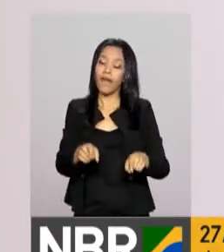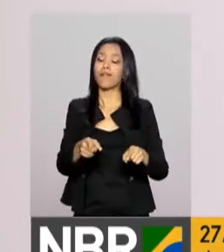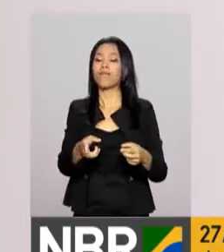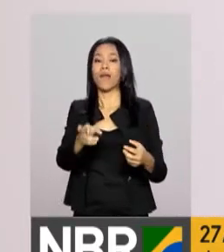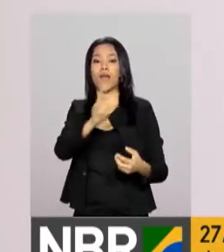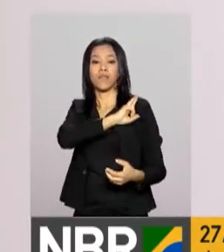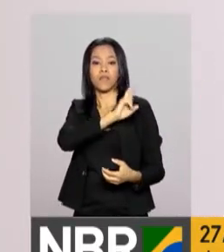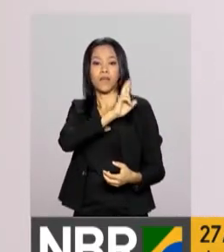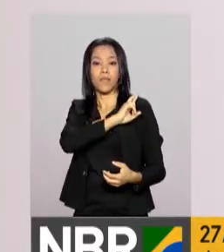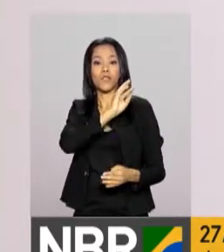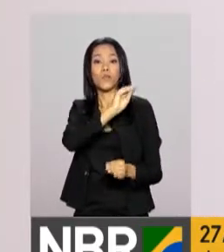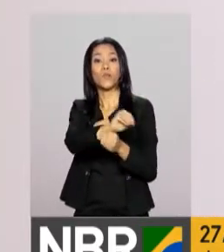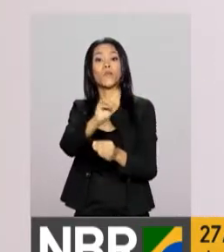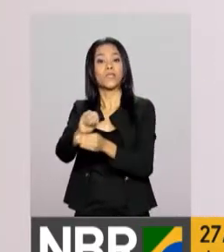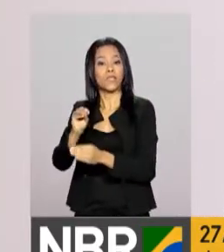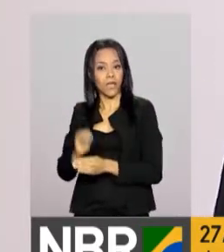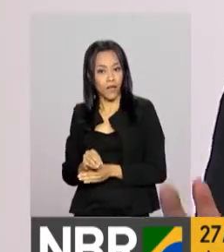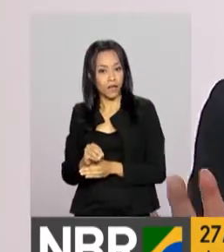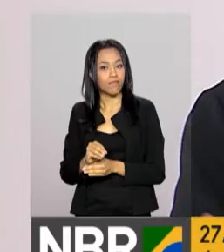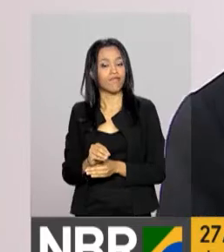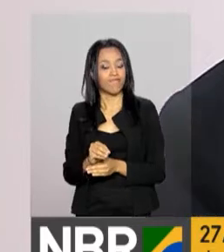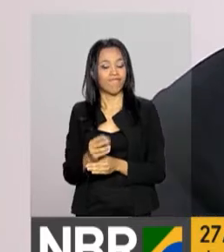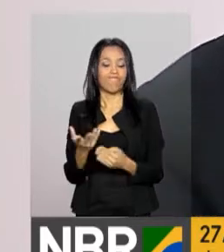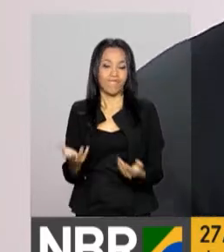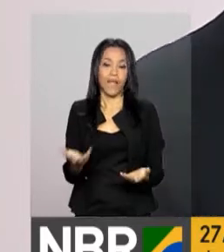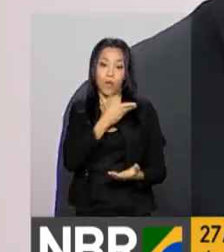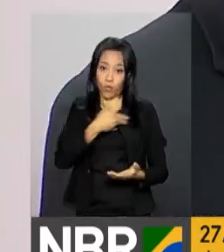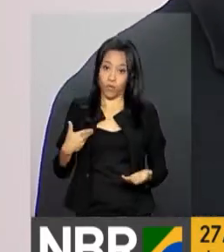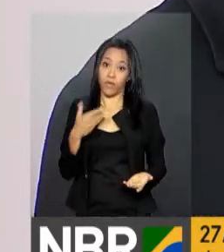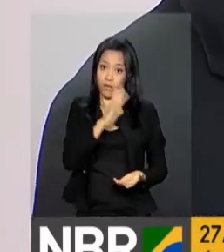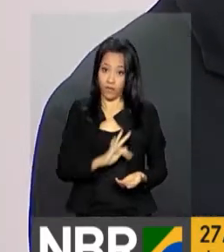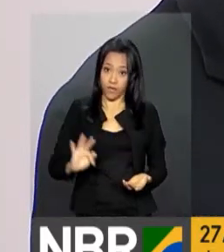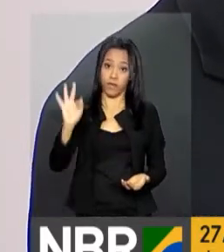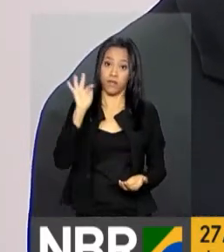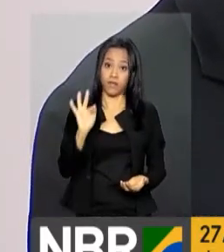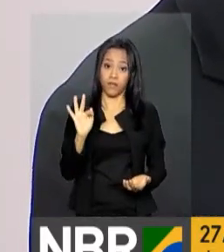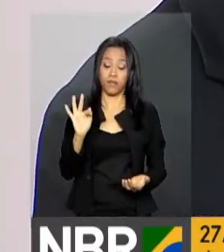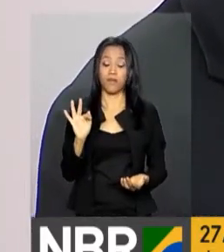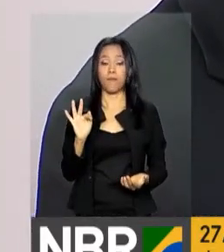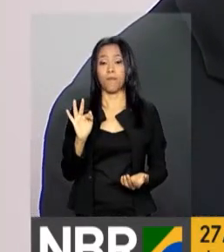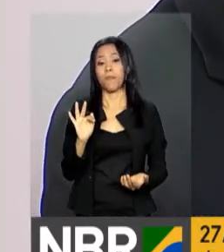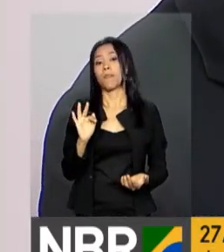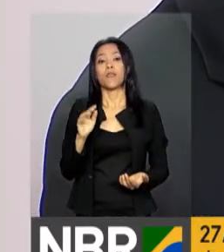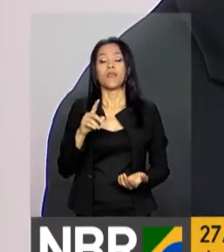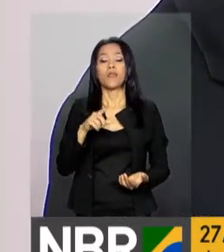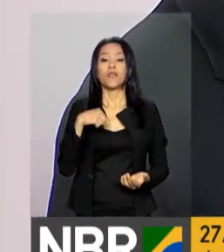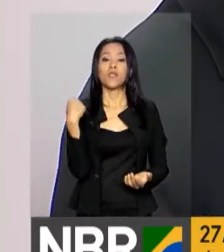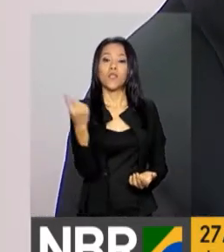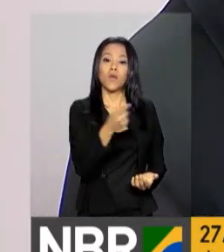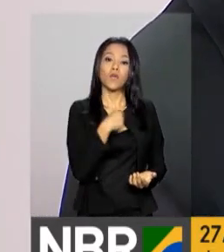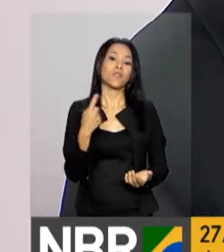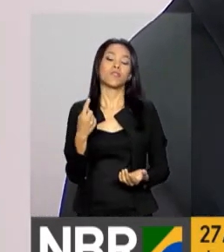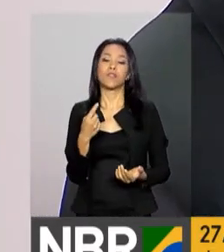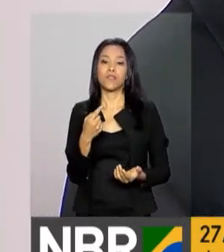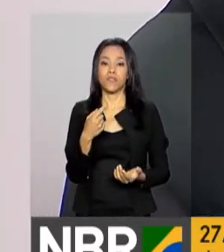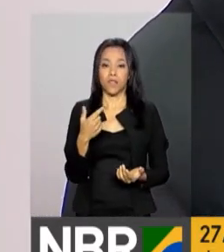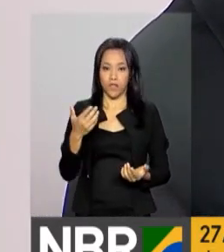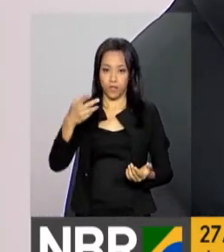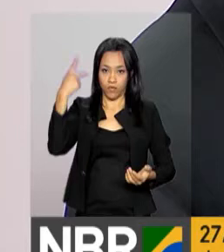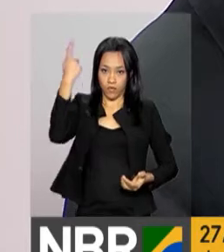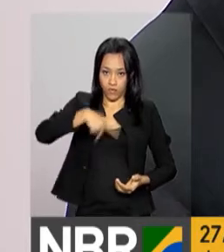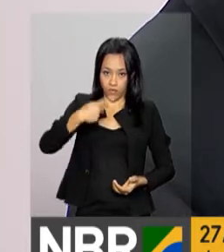do saneamento mas está presente a união ou seja a união que nós tivemos a oportunidade no nosso governo